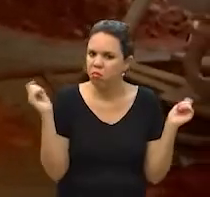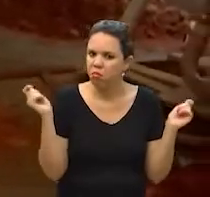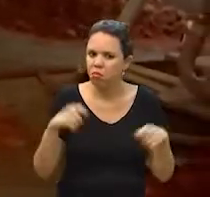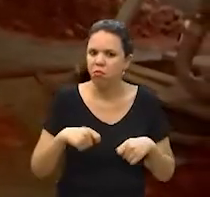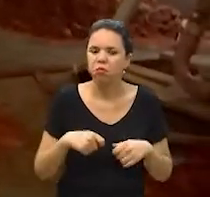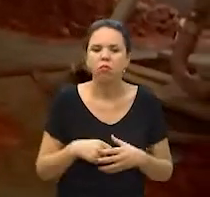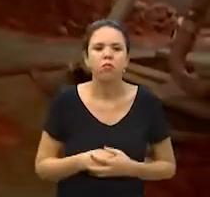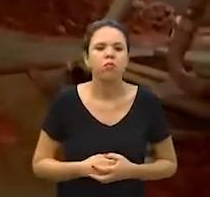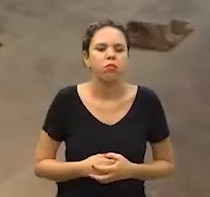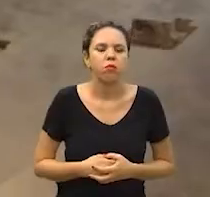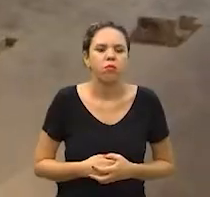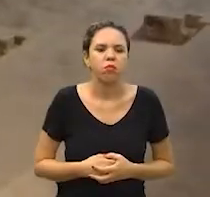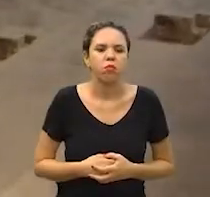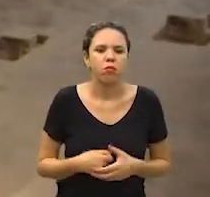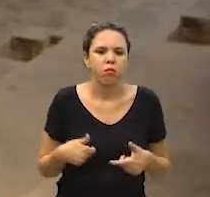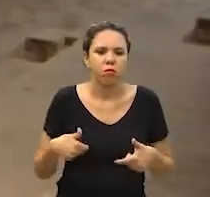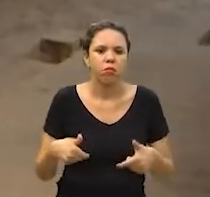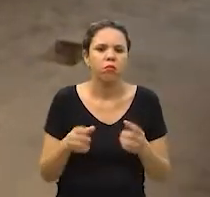plenas condições